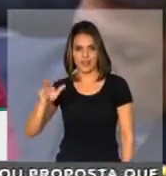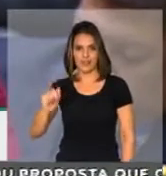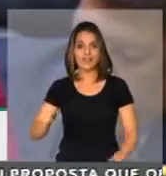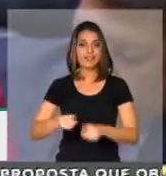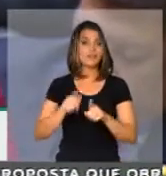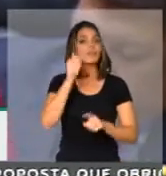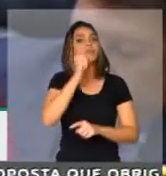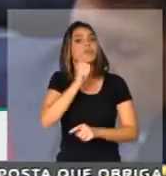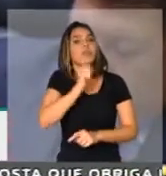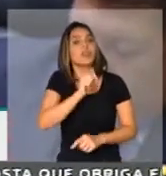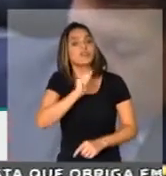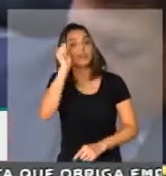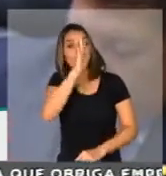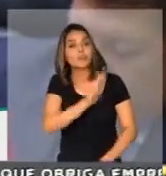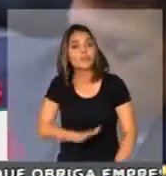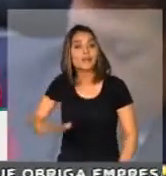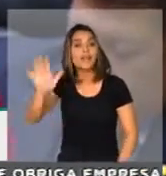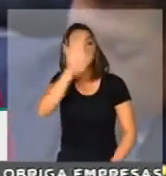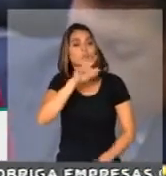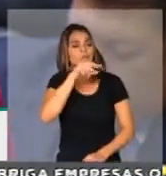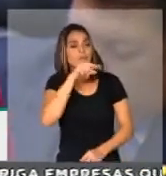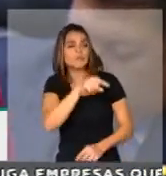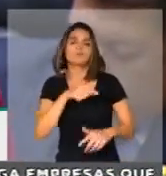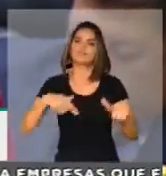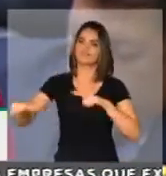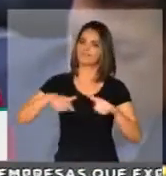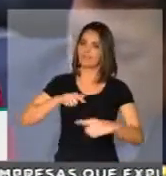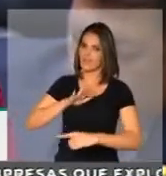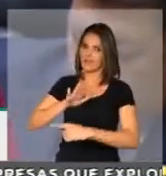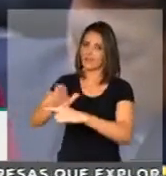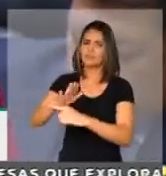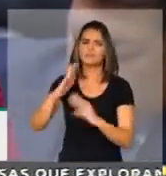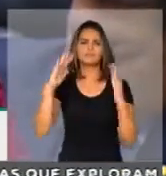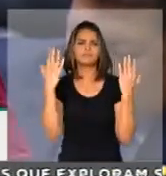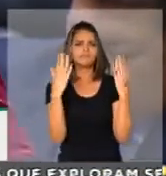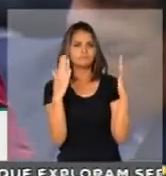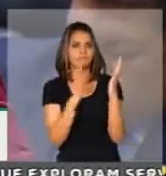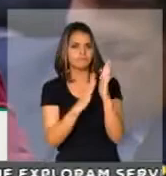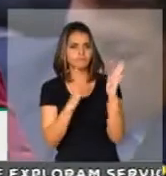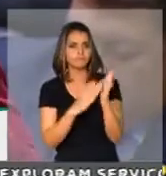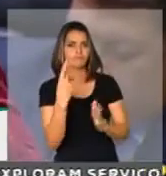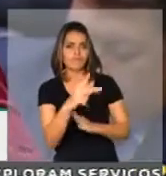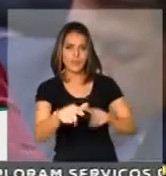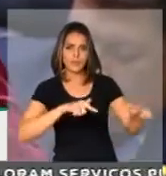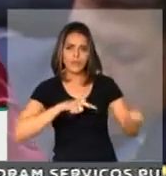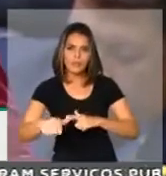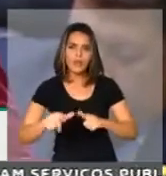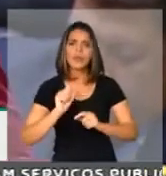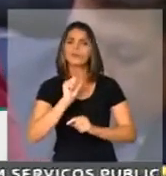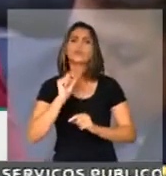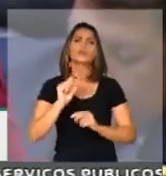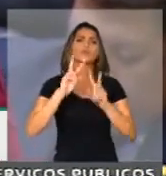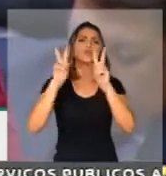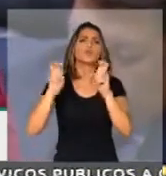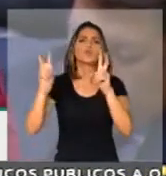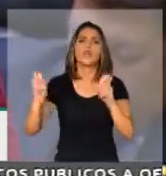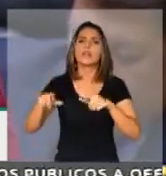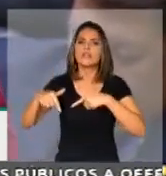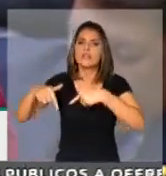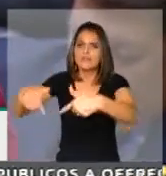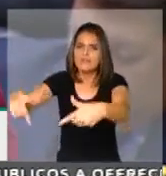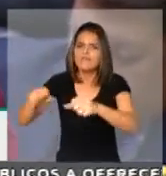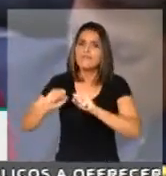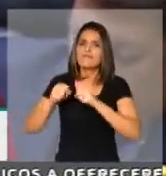sua colocação, pelo trabalho que Vossa Excelência defende nessa casa. Vossa Excelência que já assumiu a Secretaria de